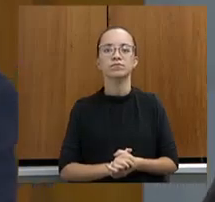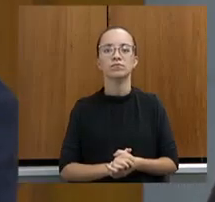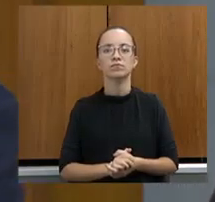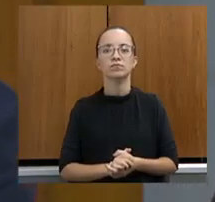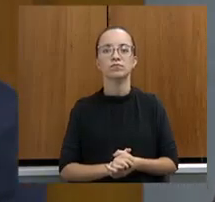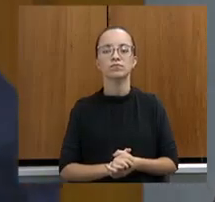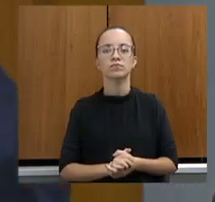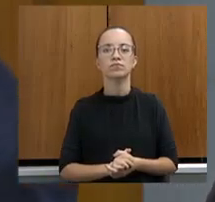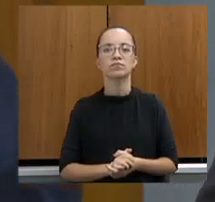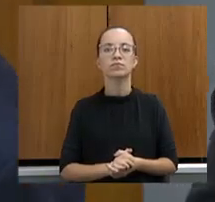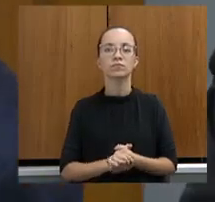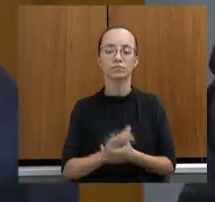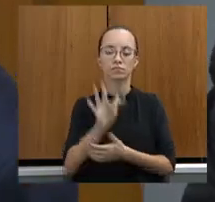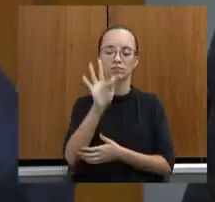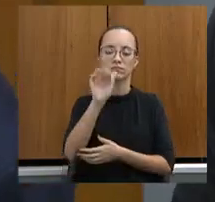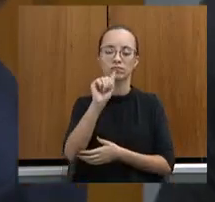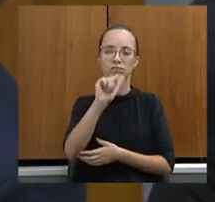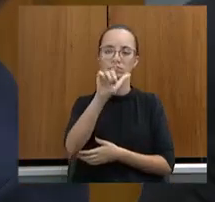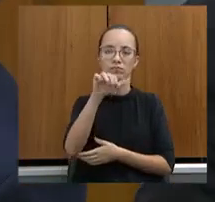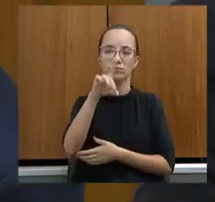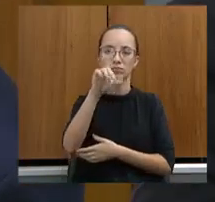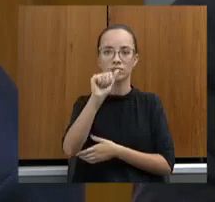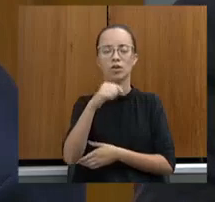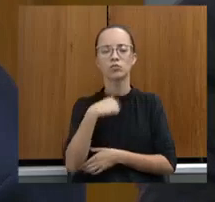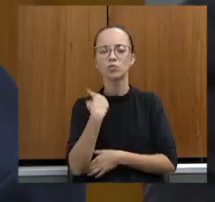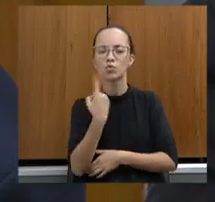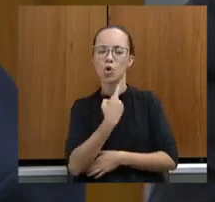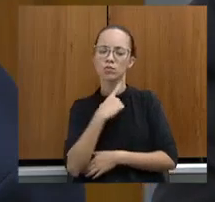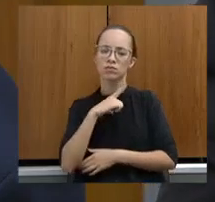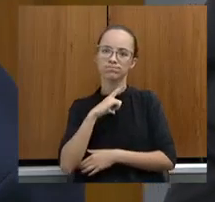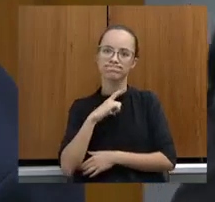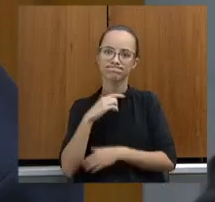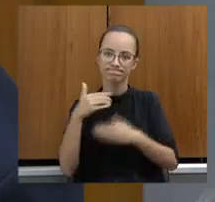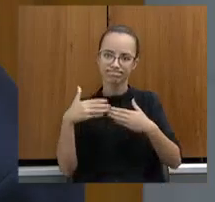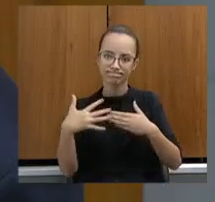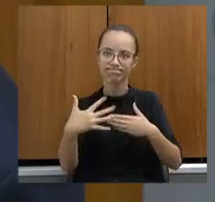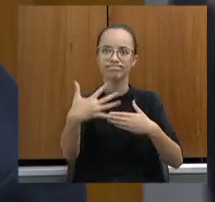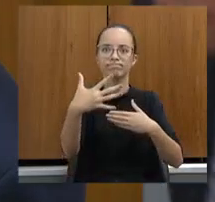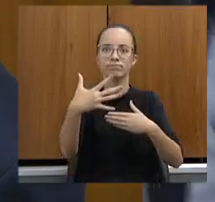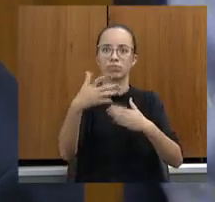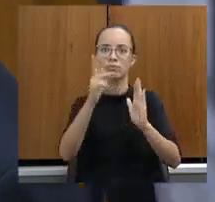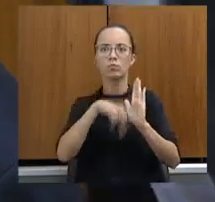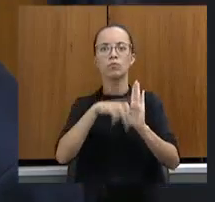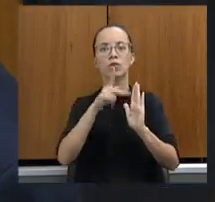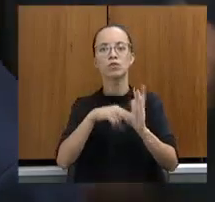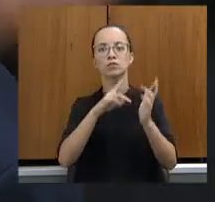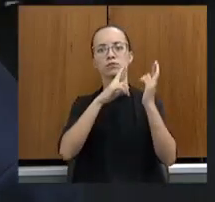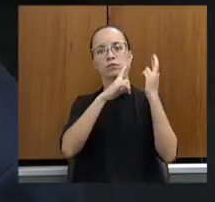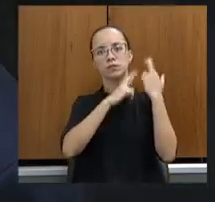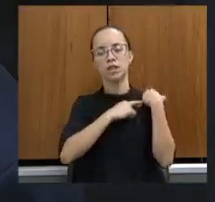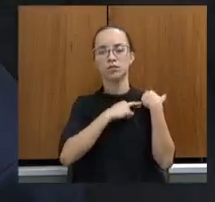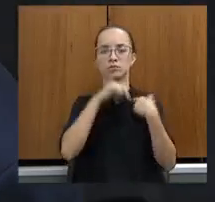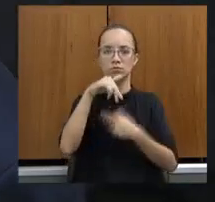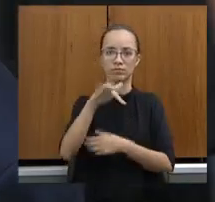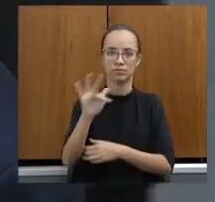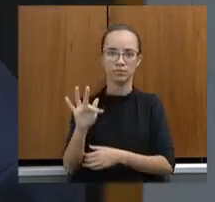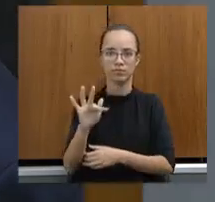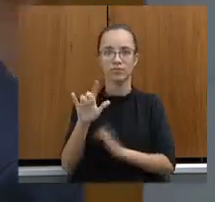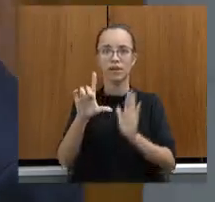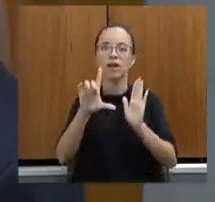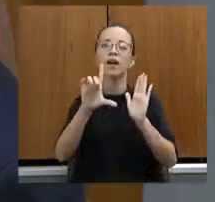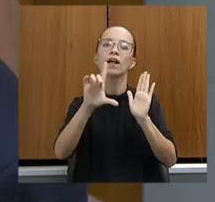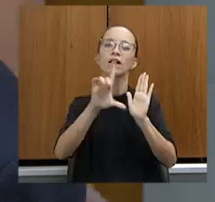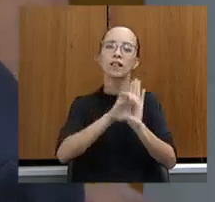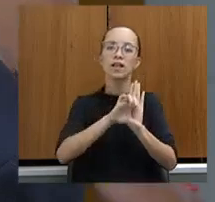da Fazenda nós temos pela frente o projeto responsabilidade fiscal Além